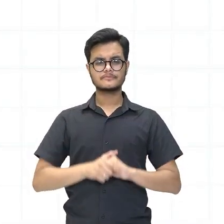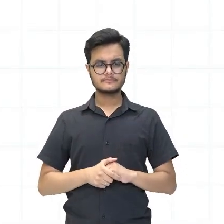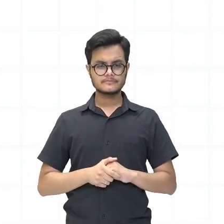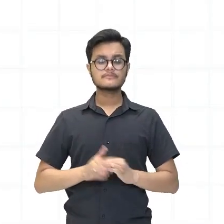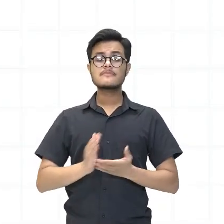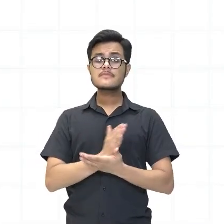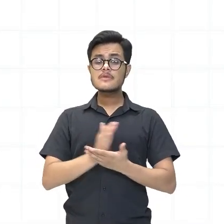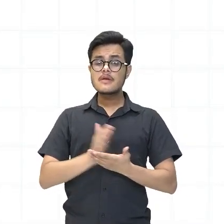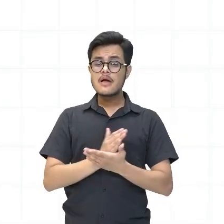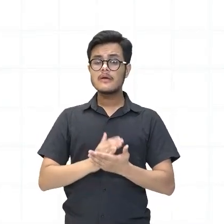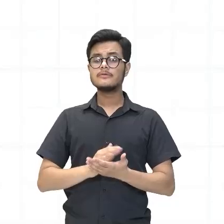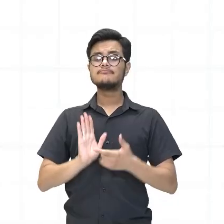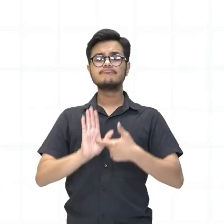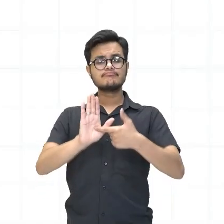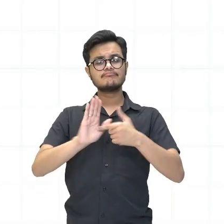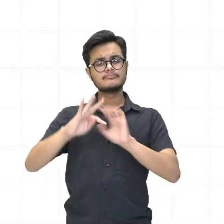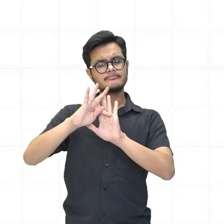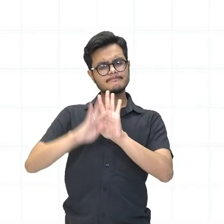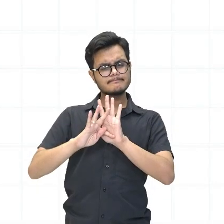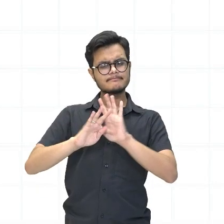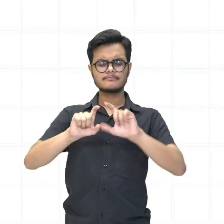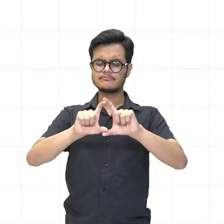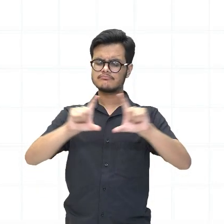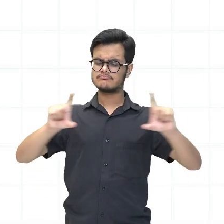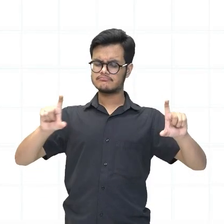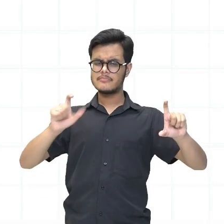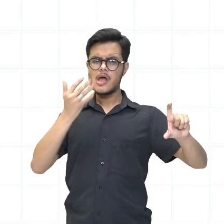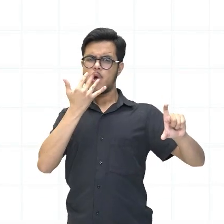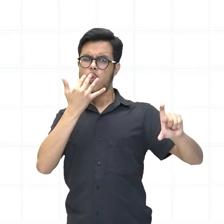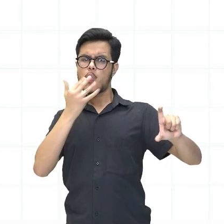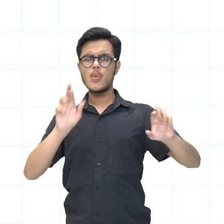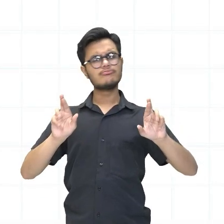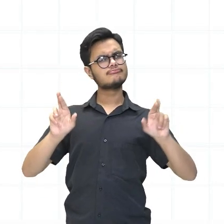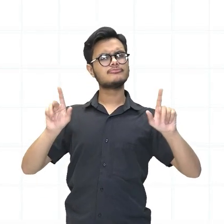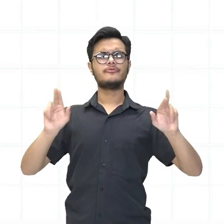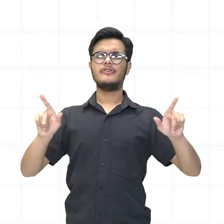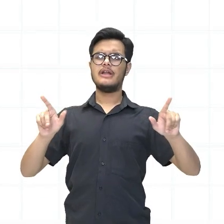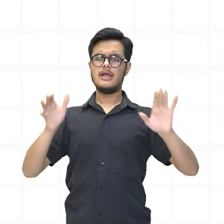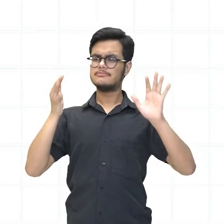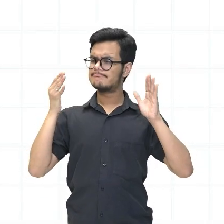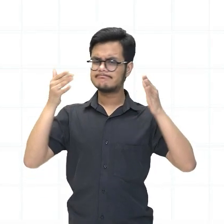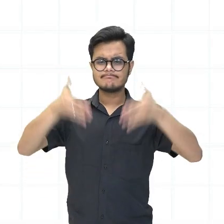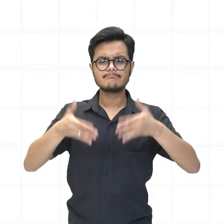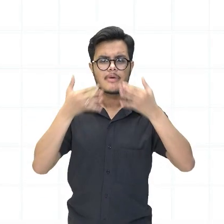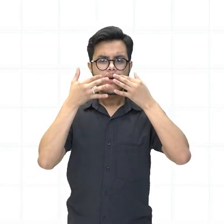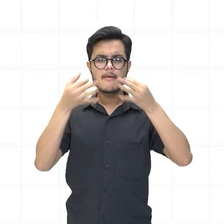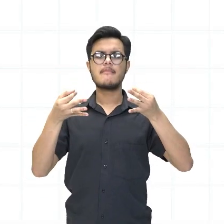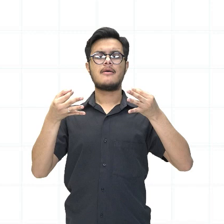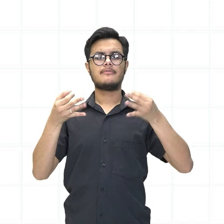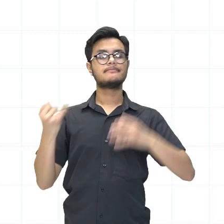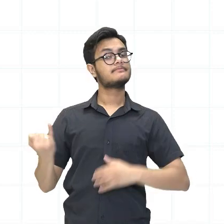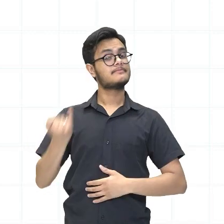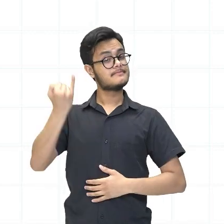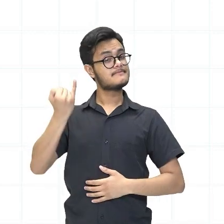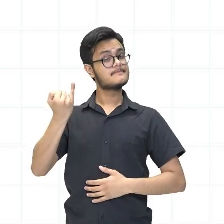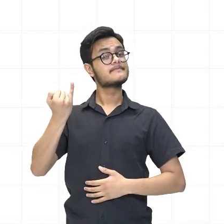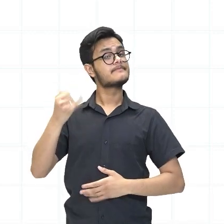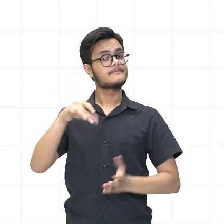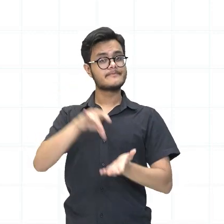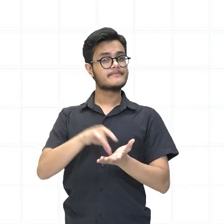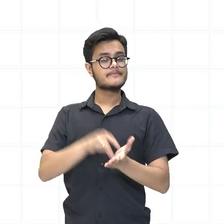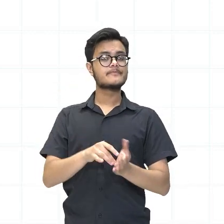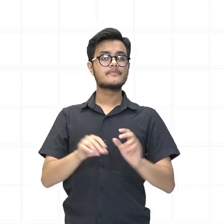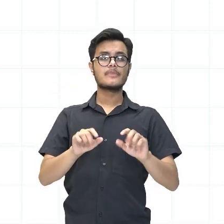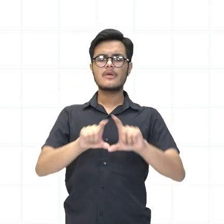partes destacadas em uma cor que torna o texto chamativo, certo? Essas partes são importantes também, porque elas